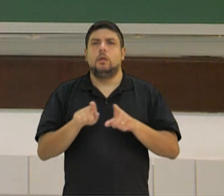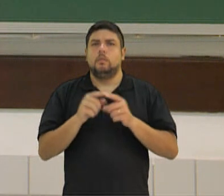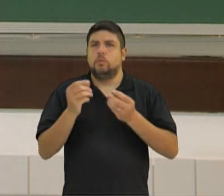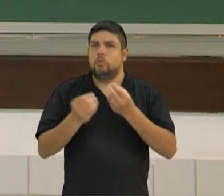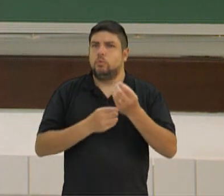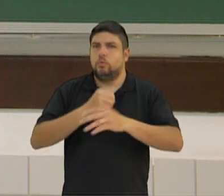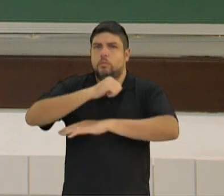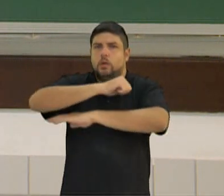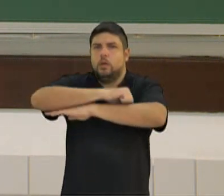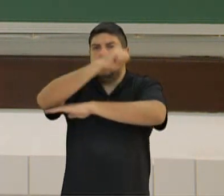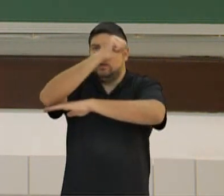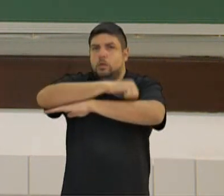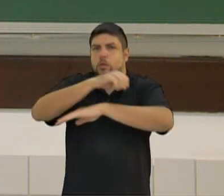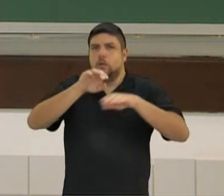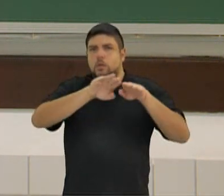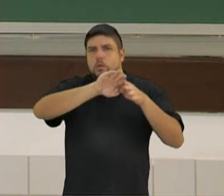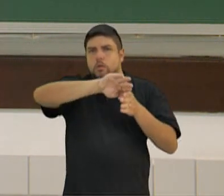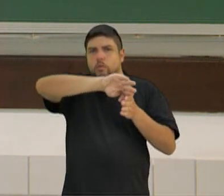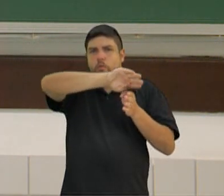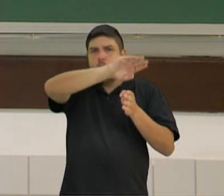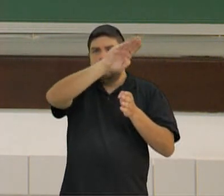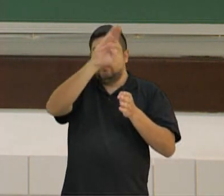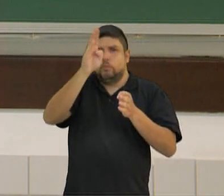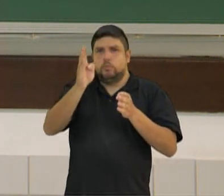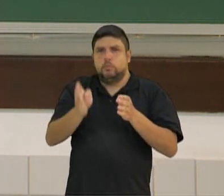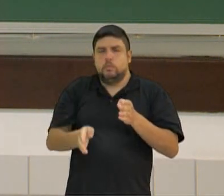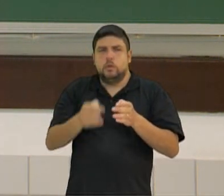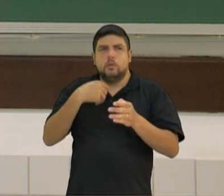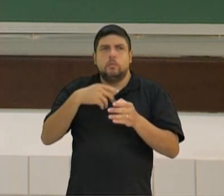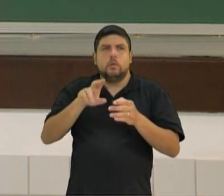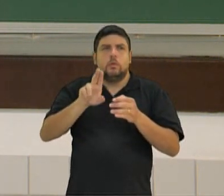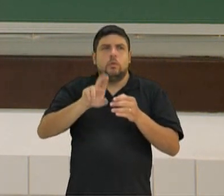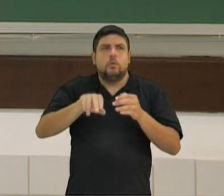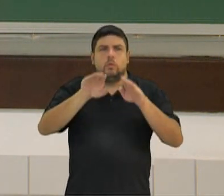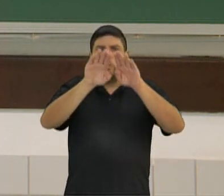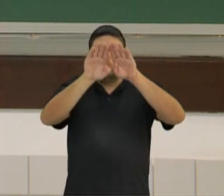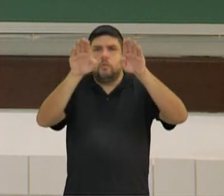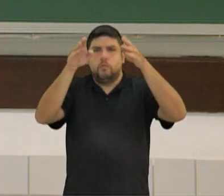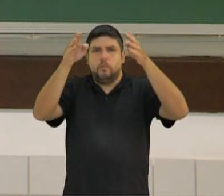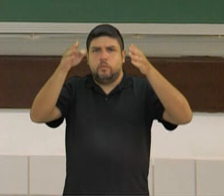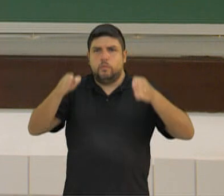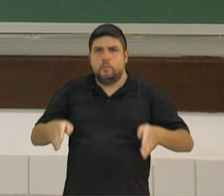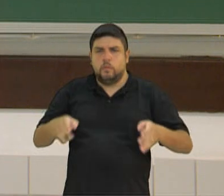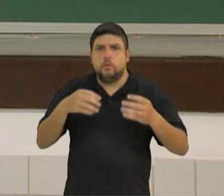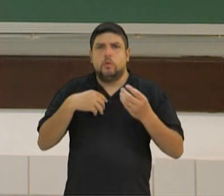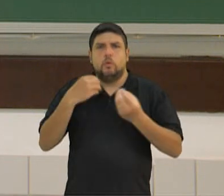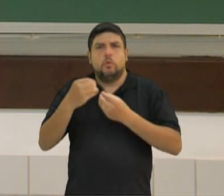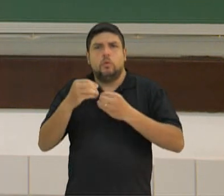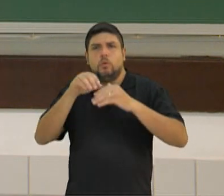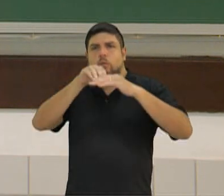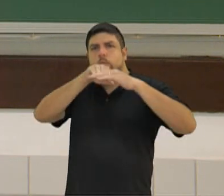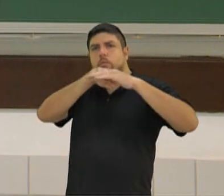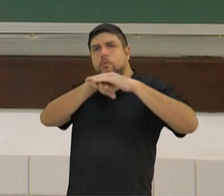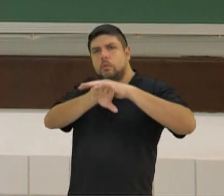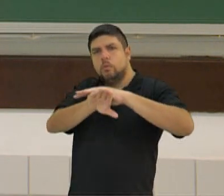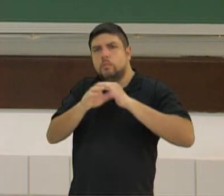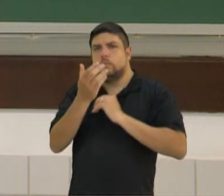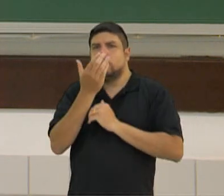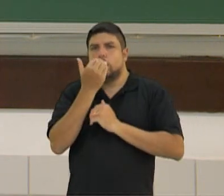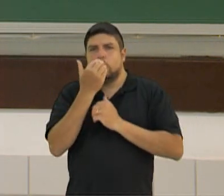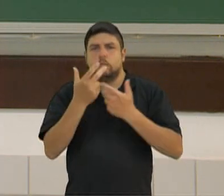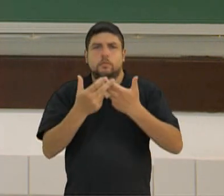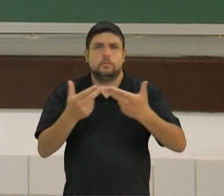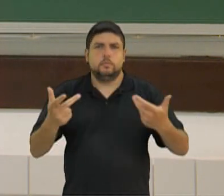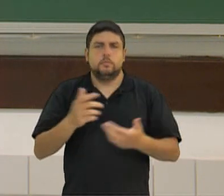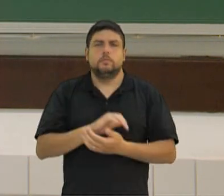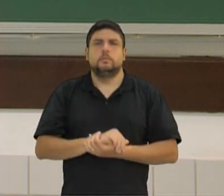janelas, eles utilizavam para guardar armazenamento de alimentos também, esse tipo de